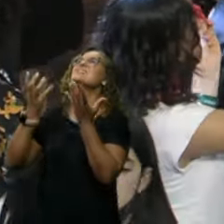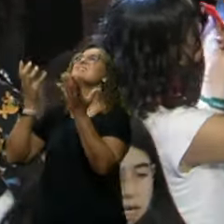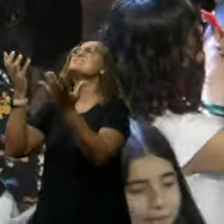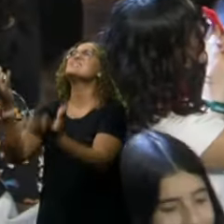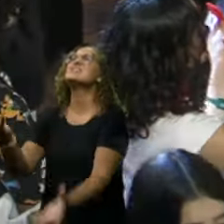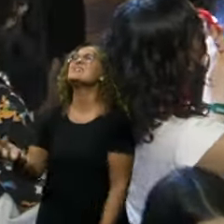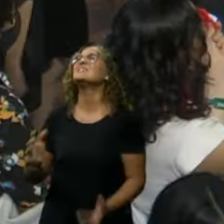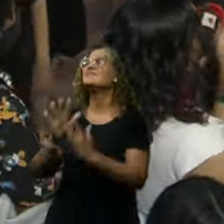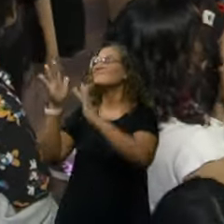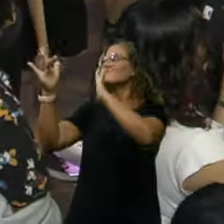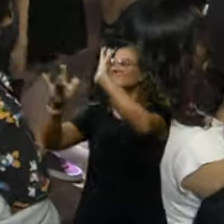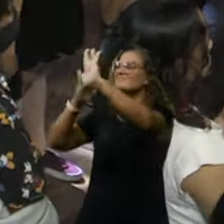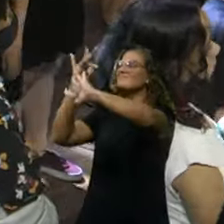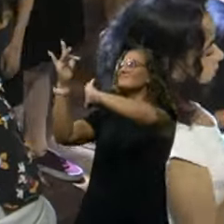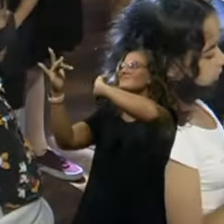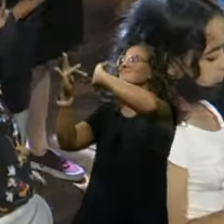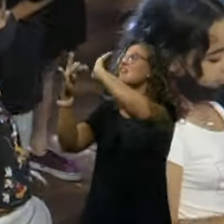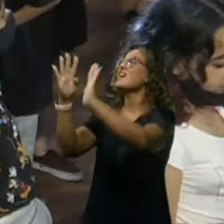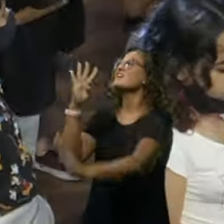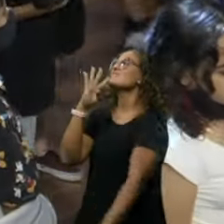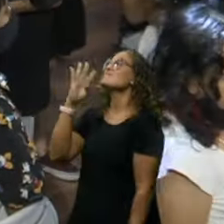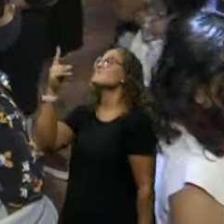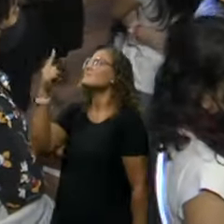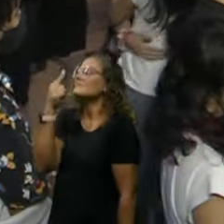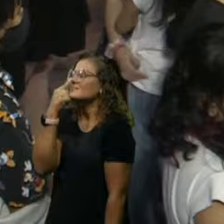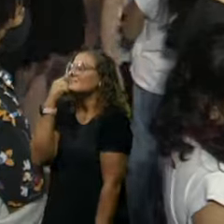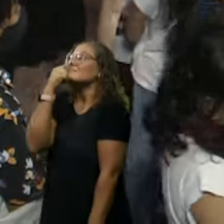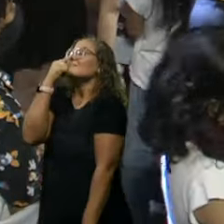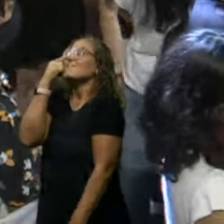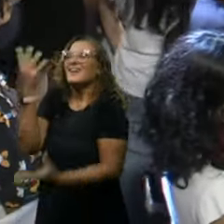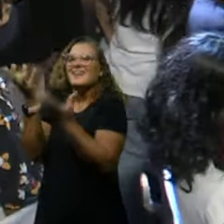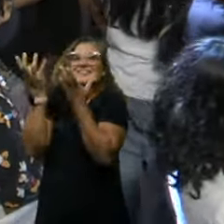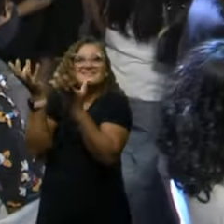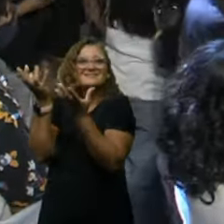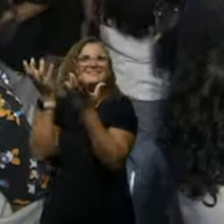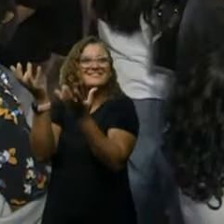quero conhecer Jesus